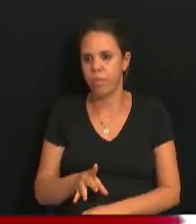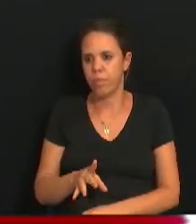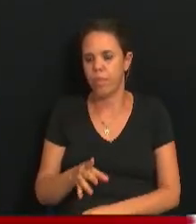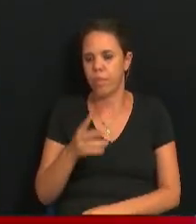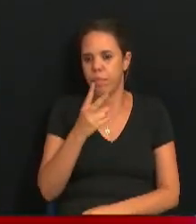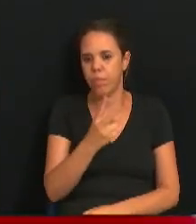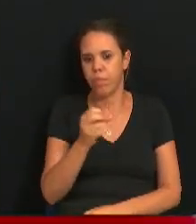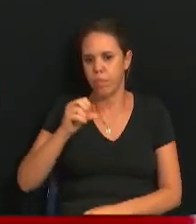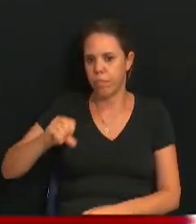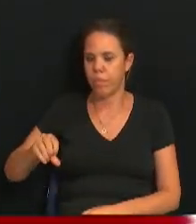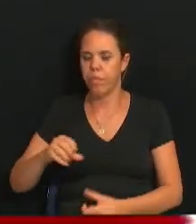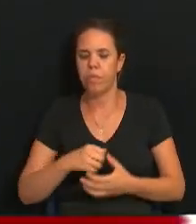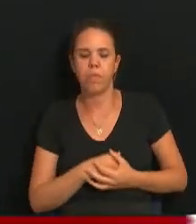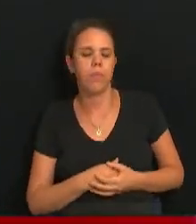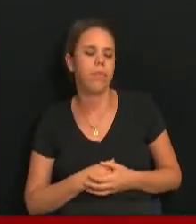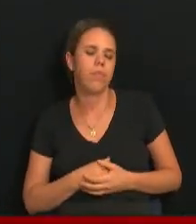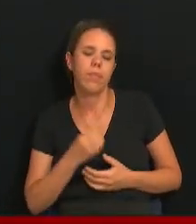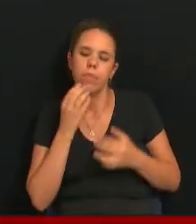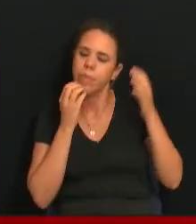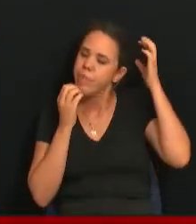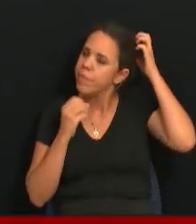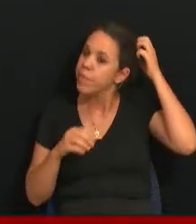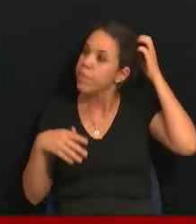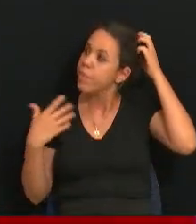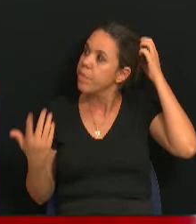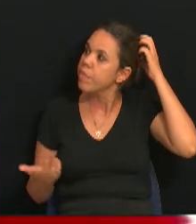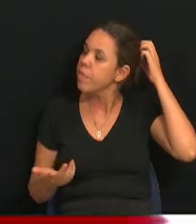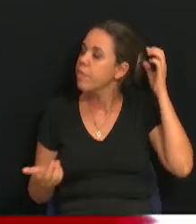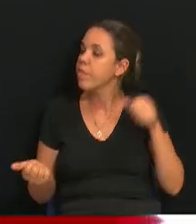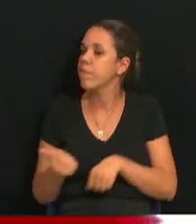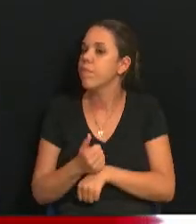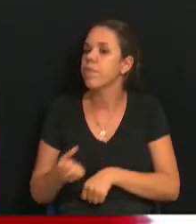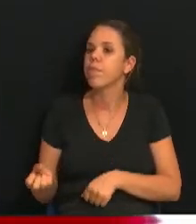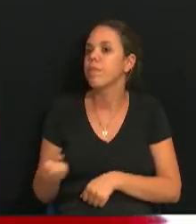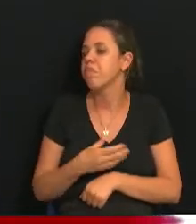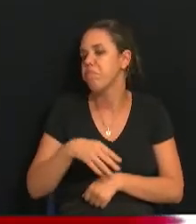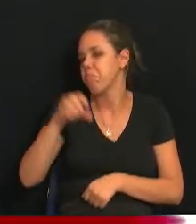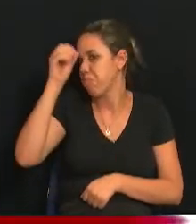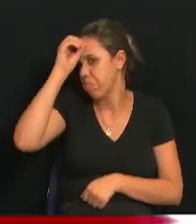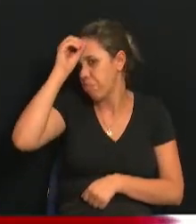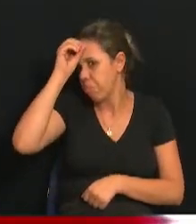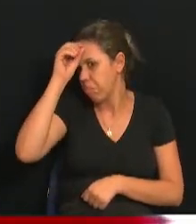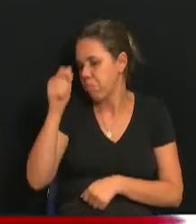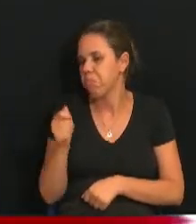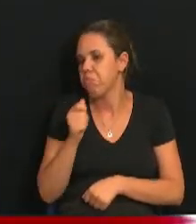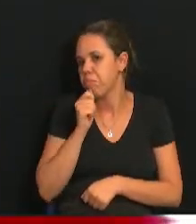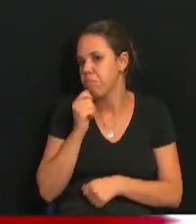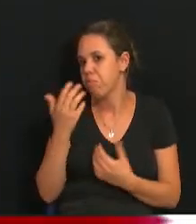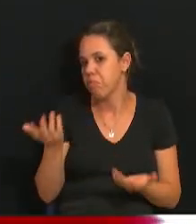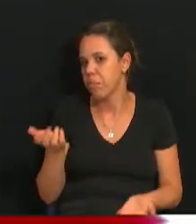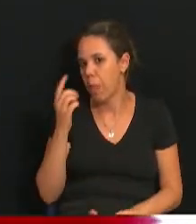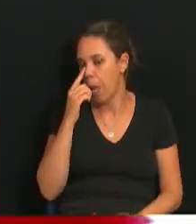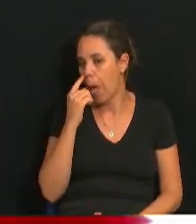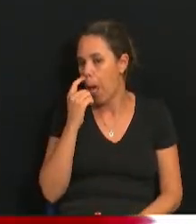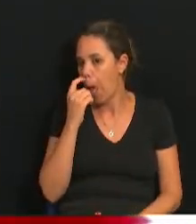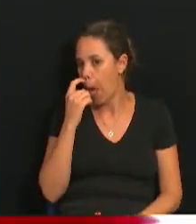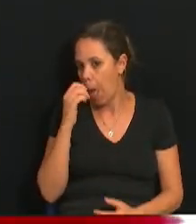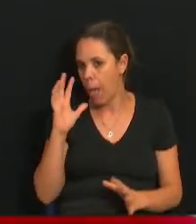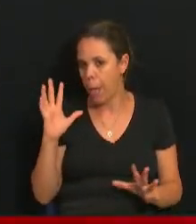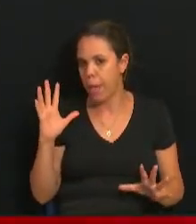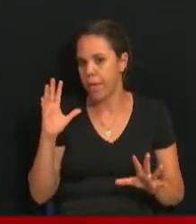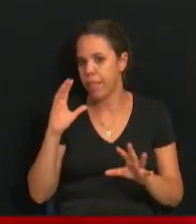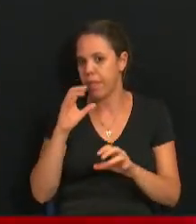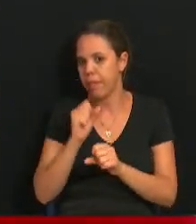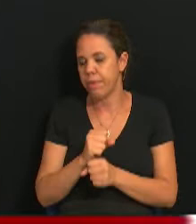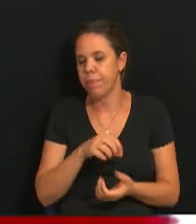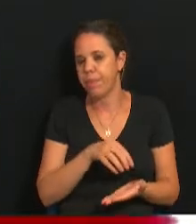2009. Bem, aí, né, um cargo novo, ninguém sabia como funcionava exatamente, né? Então, toda a rede